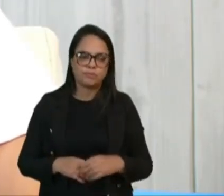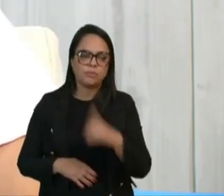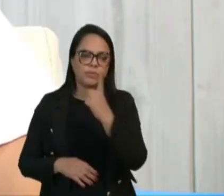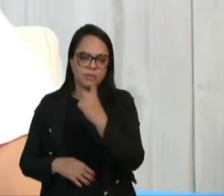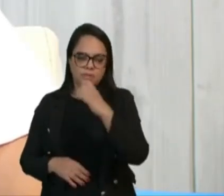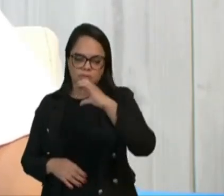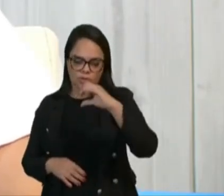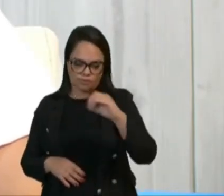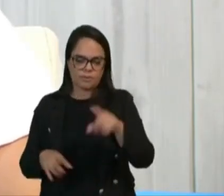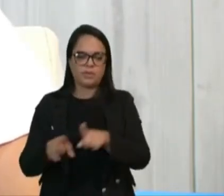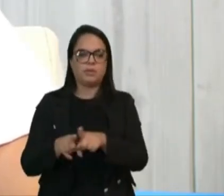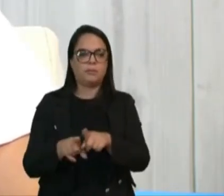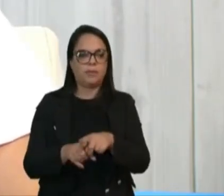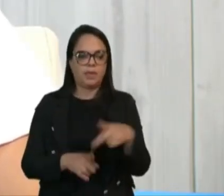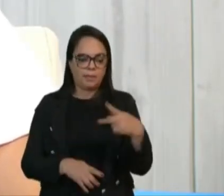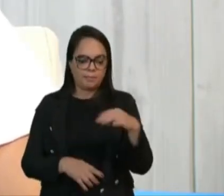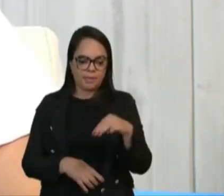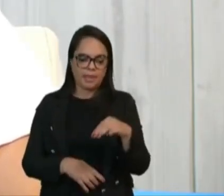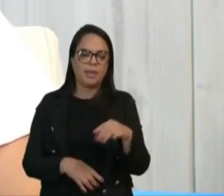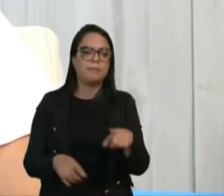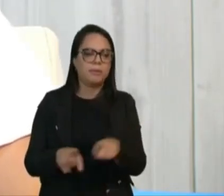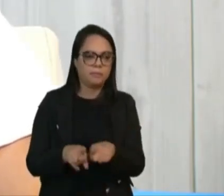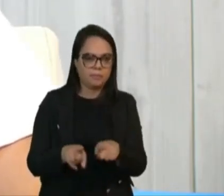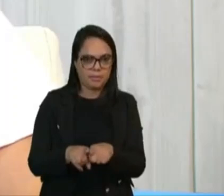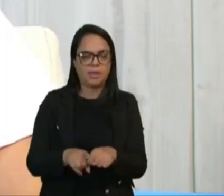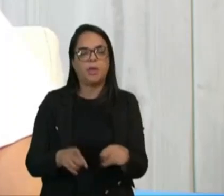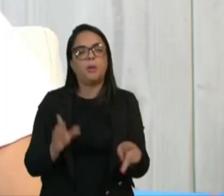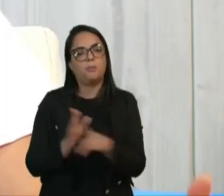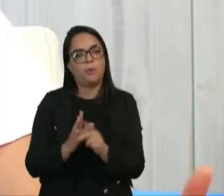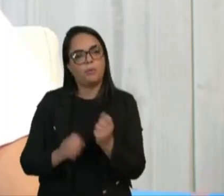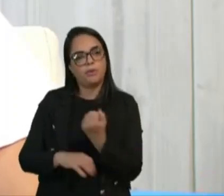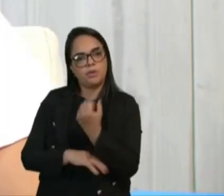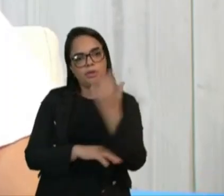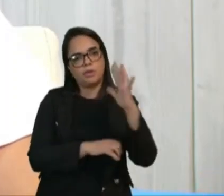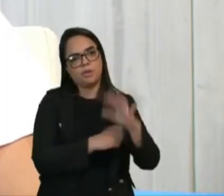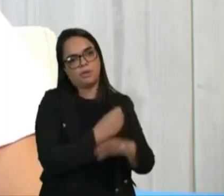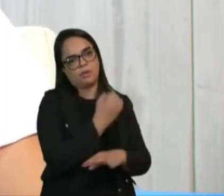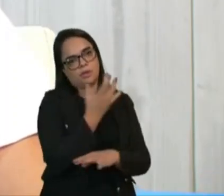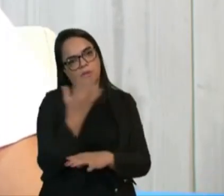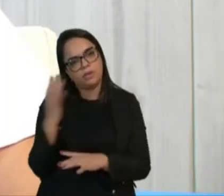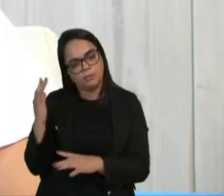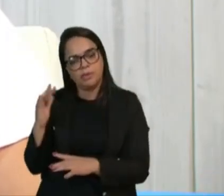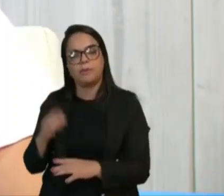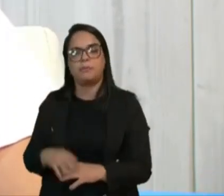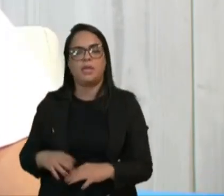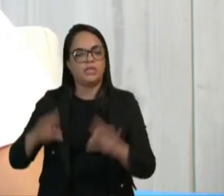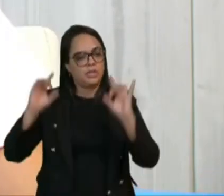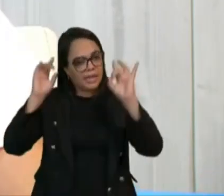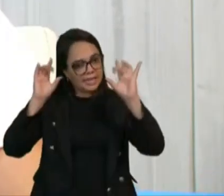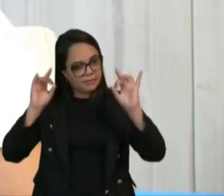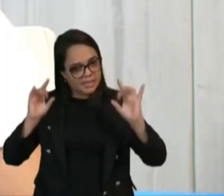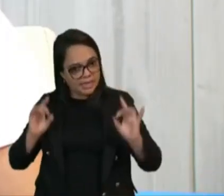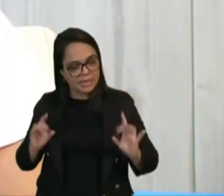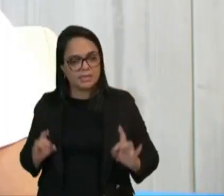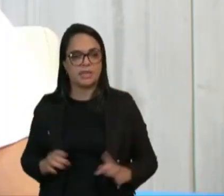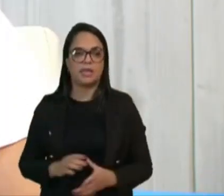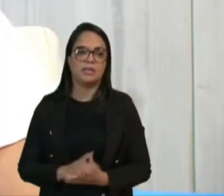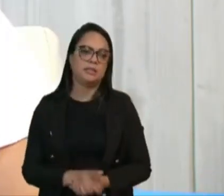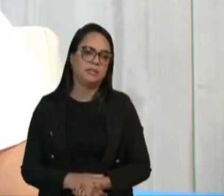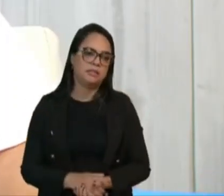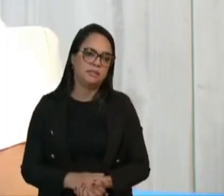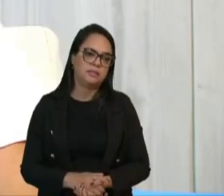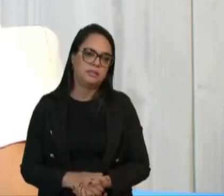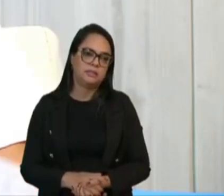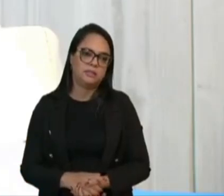190, a Polícia Militar, a gente tem a Polícia Militar de Meio Ambiente, que é uma polícia, né, já especializada. Eu até anotei aqui